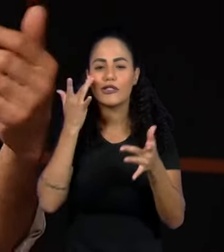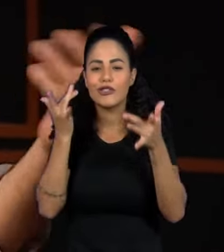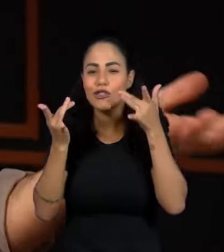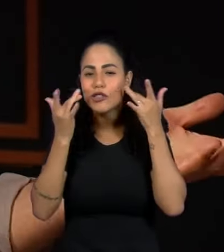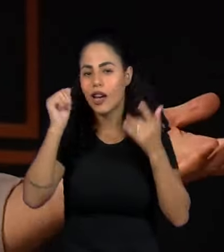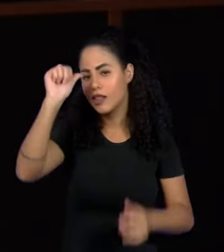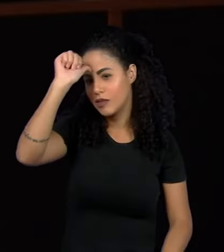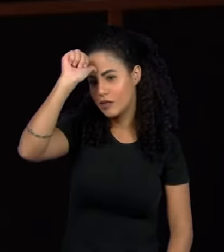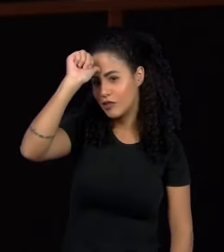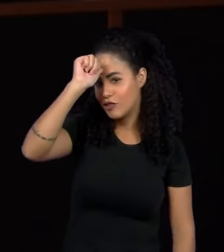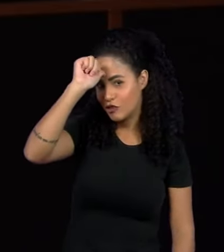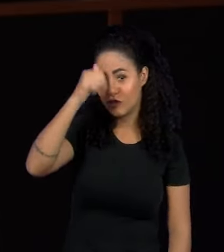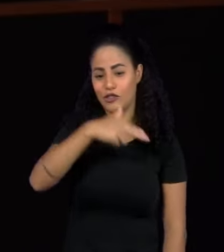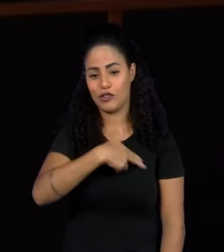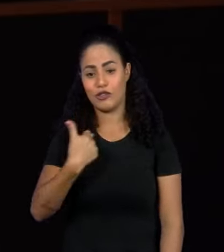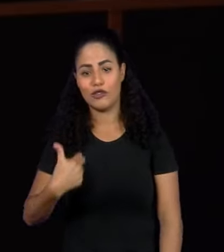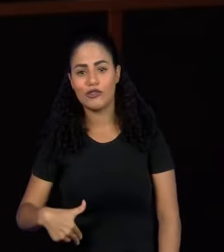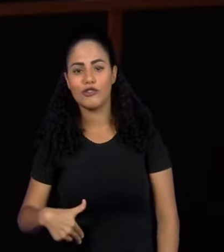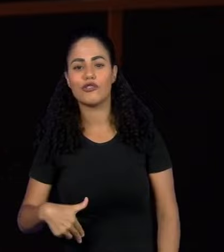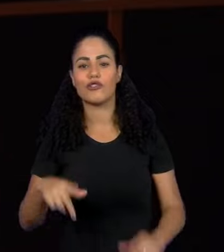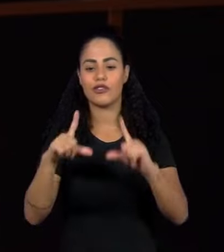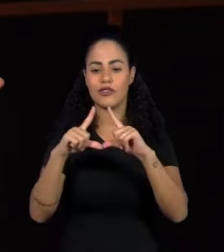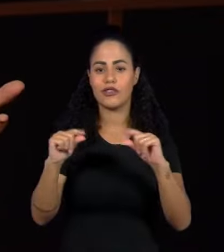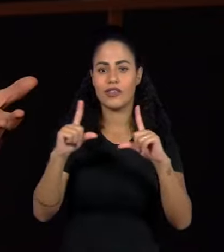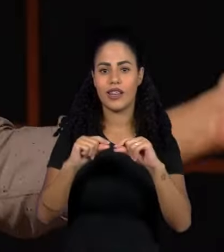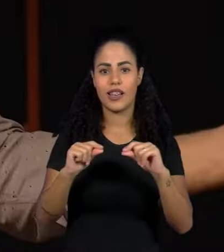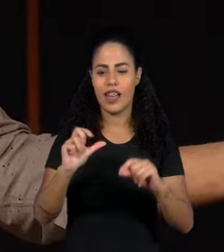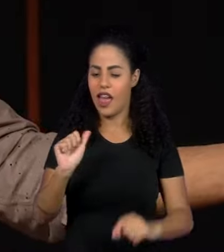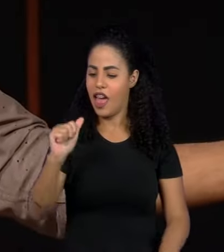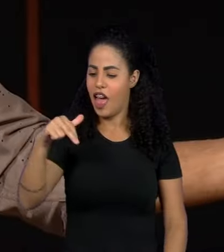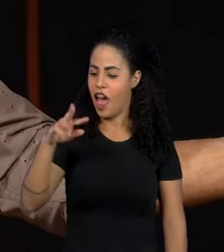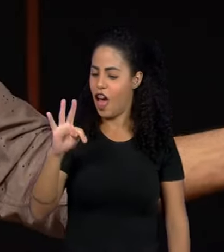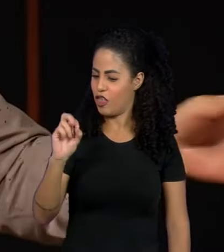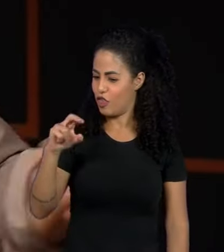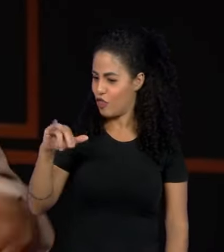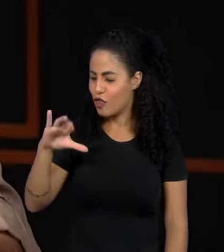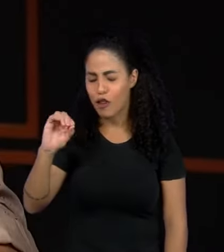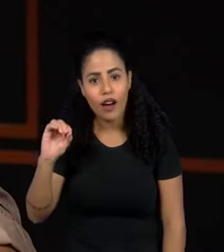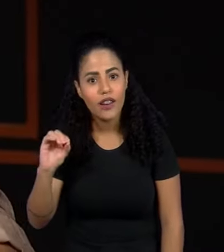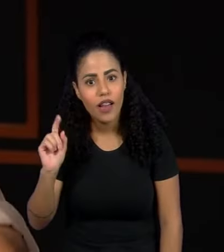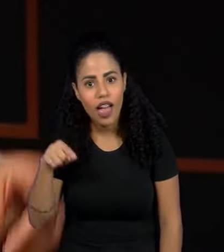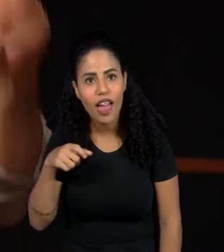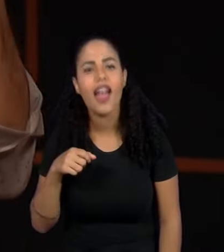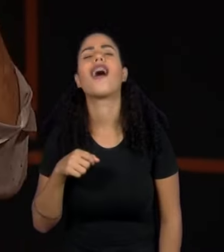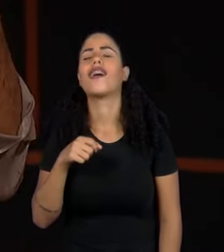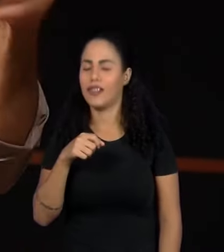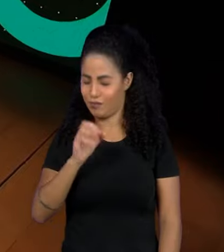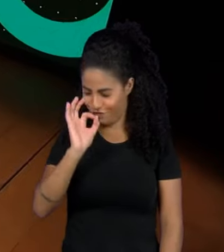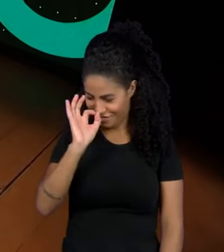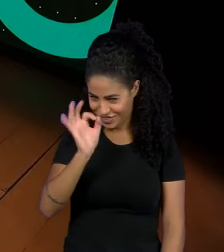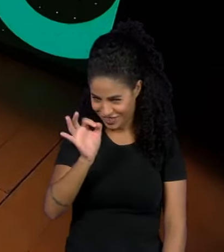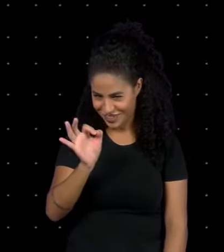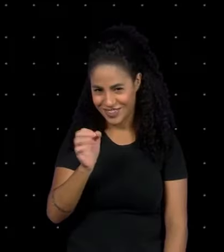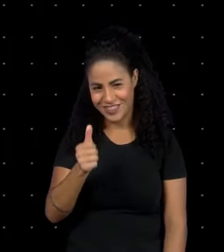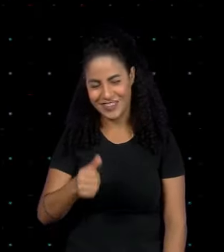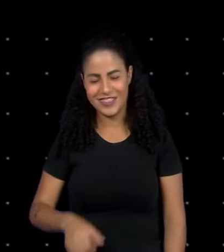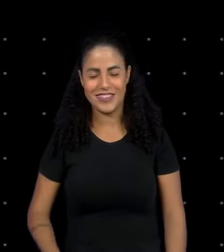China, do Japão. Só pode ser o Antônio Nóbrega. Exatamente, Antônio Nóbrega no